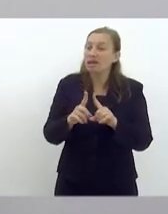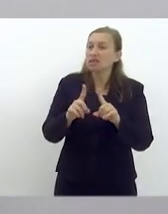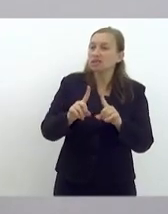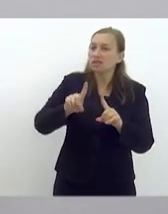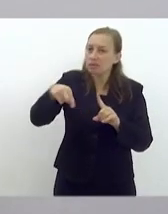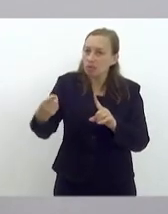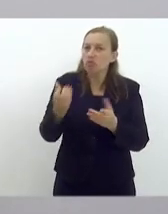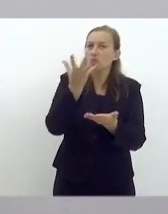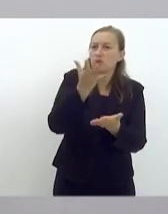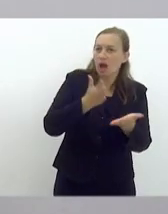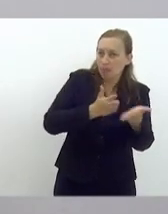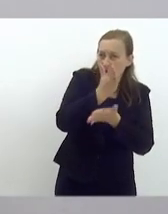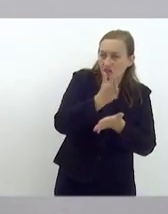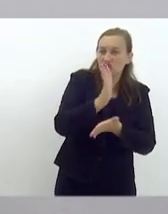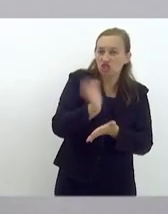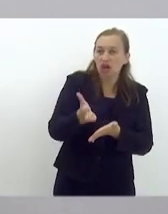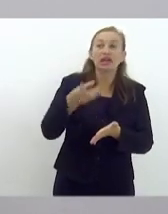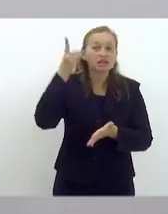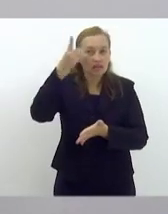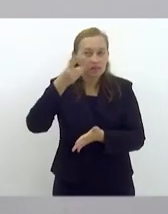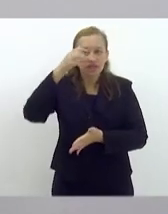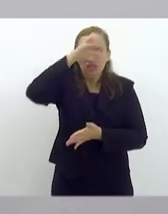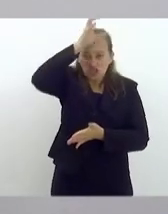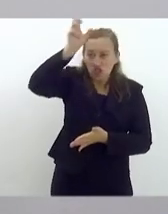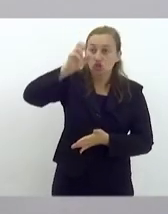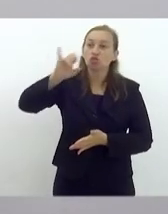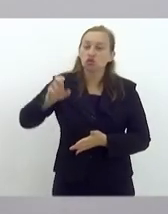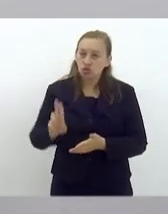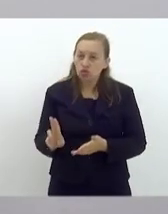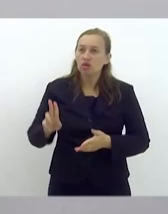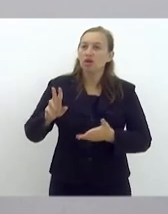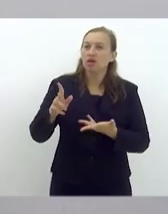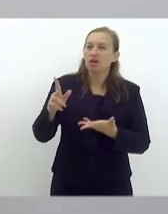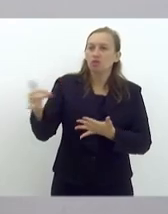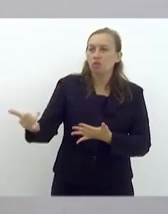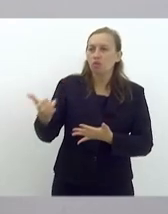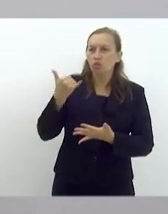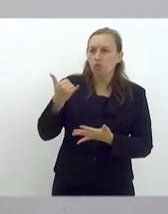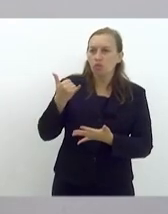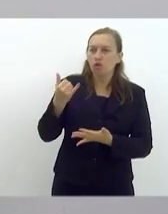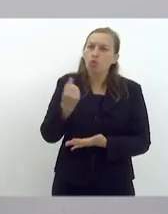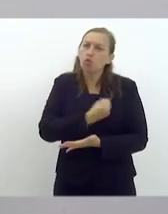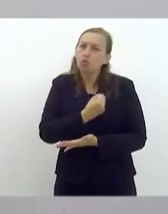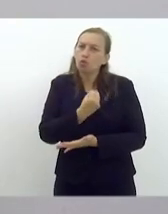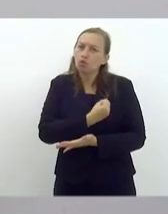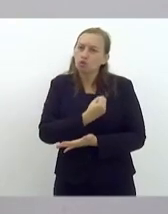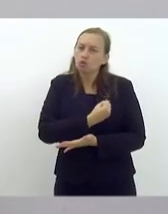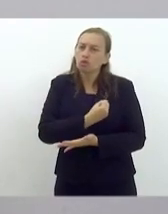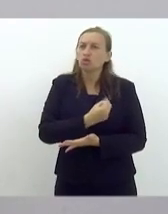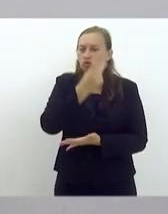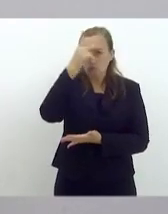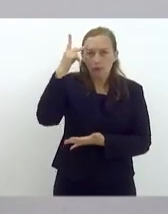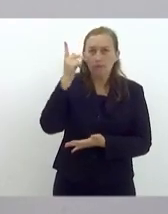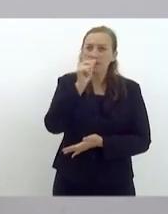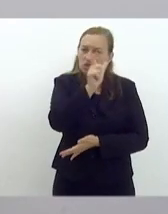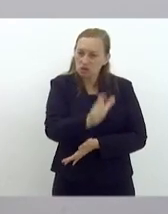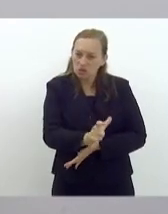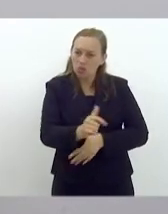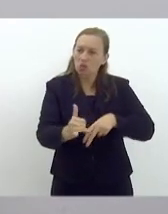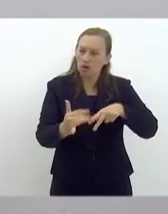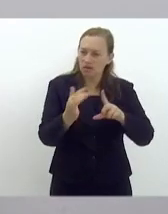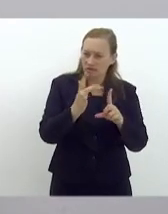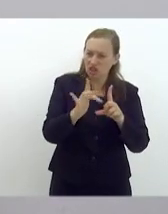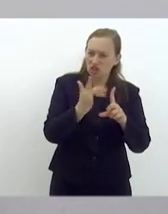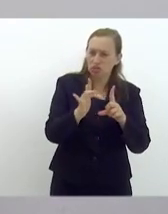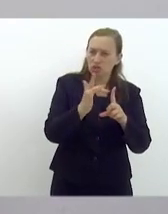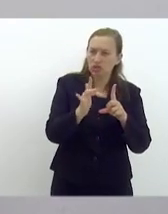e também a deputada tia Ju nos trouxe o telefone o nome de uma vítima para que possa ser ouvido foi até uma sugestão